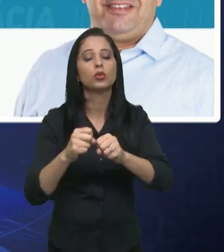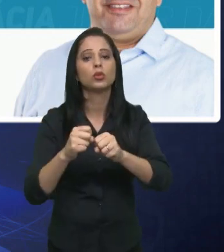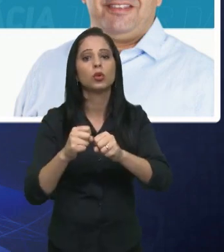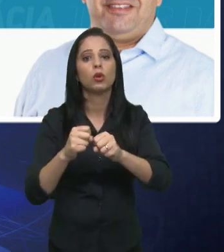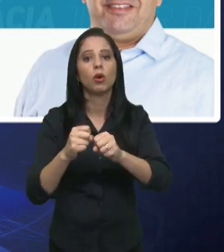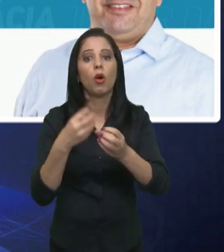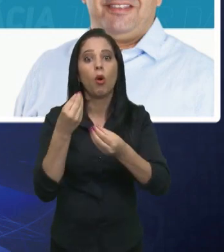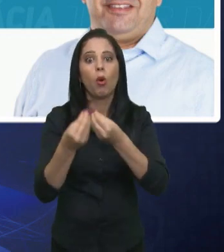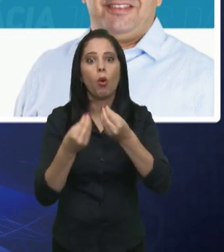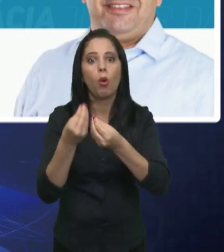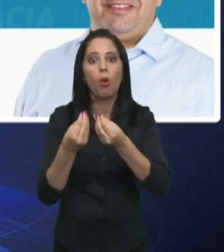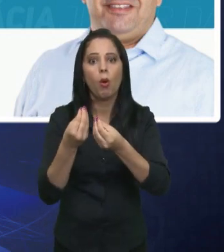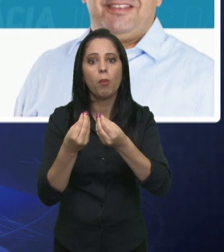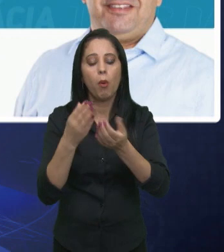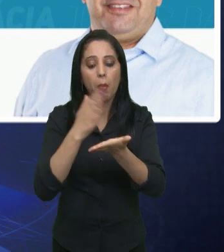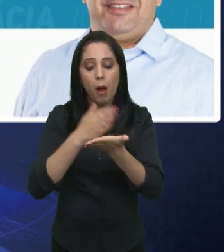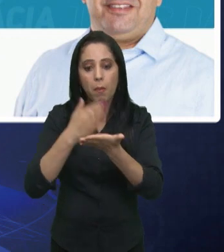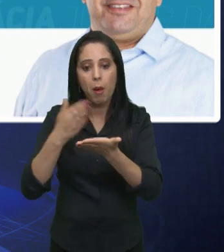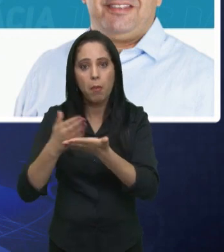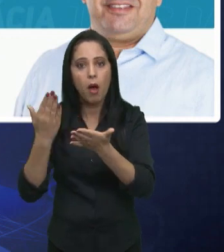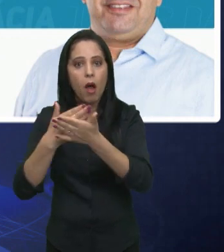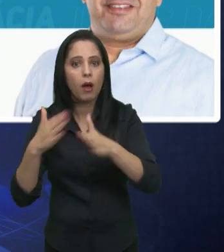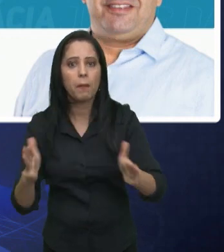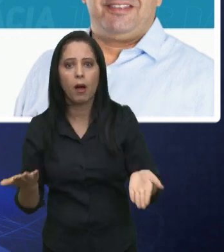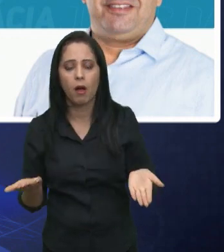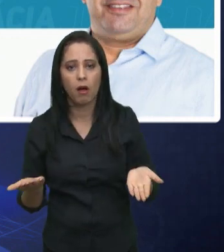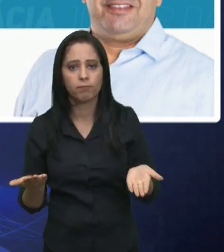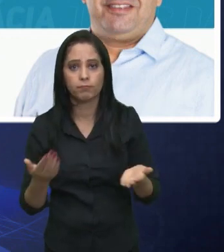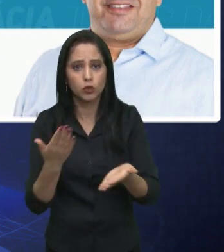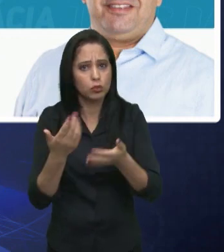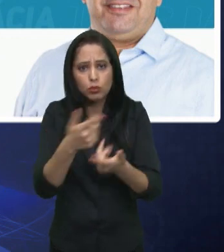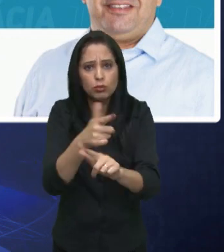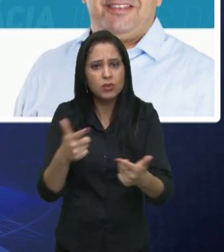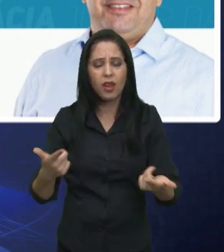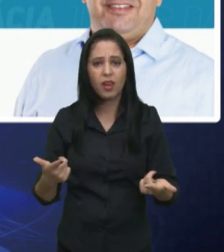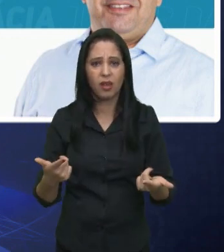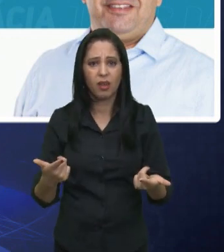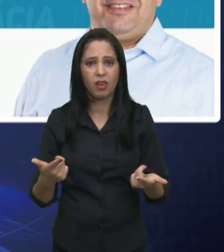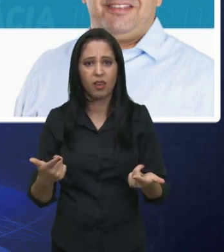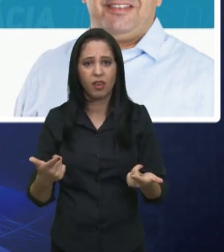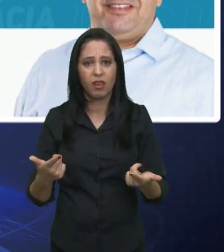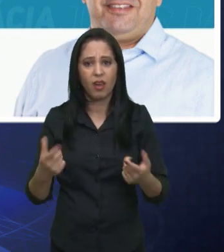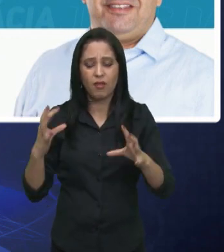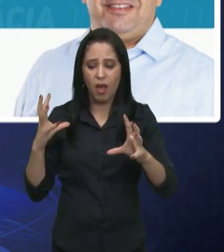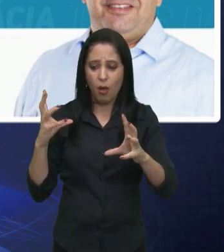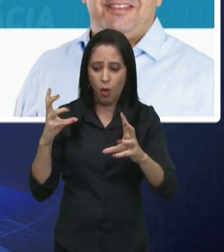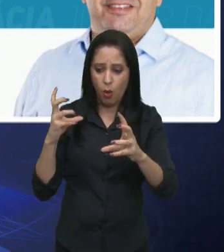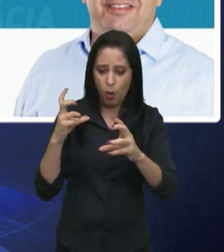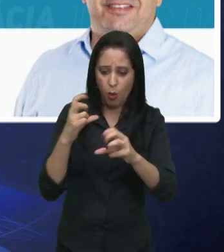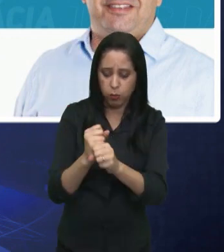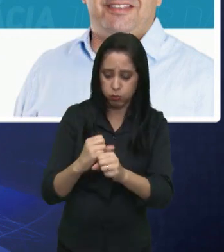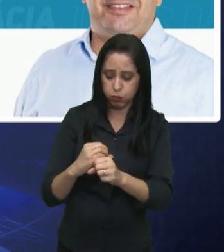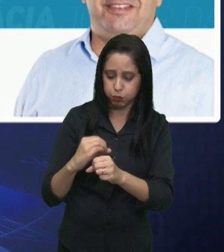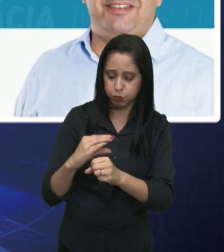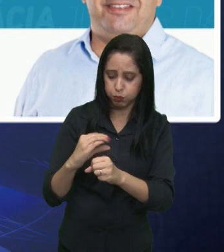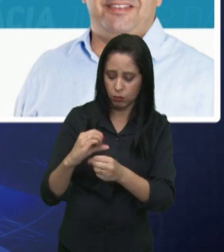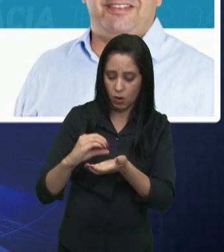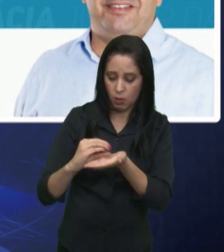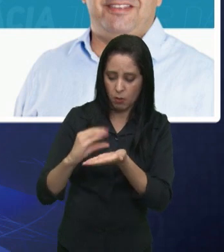parcelamento? Aonde que a gente vai chegar? Quanto que vai virar esses 320 milhões dividido em 20